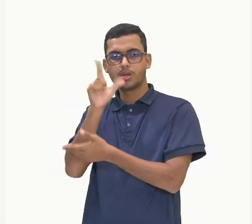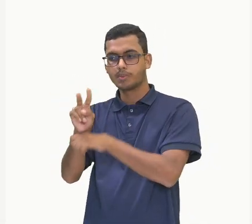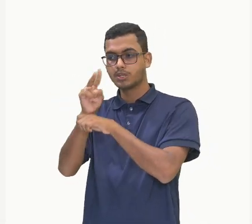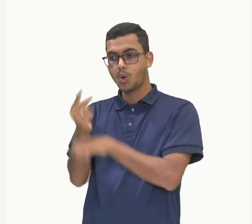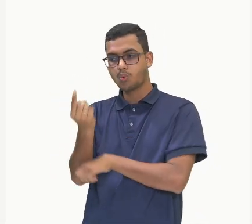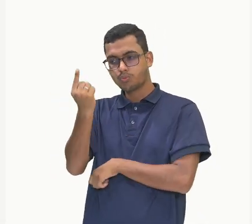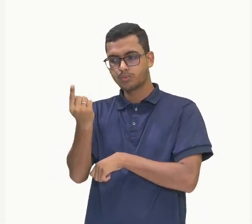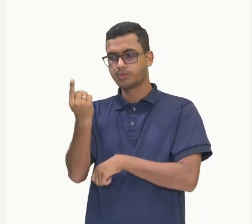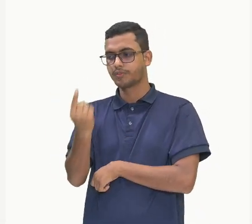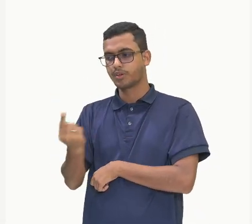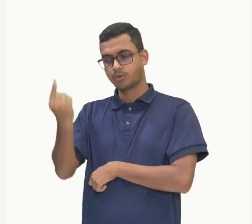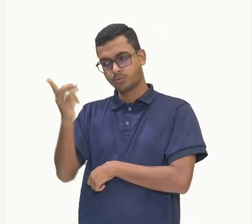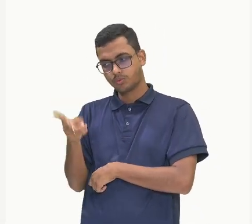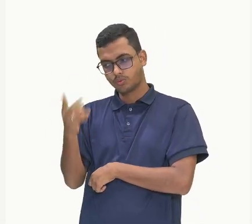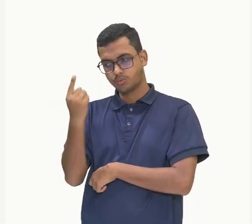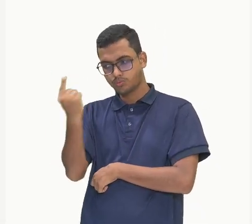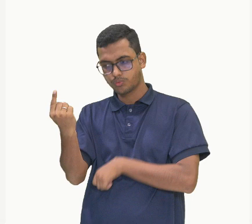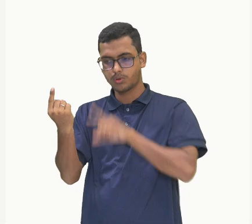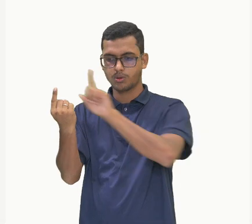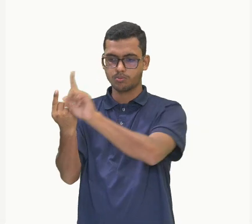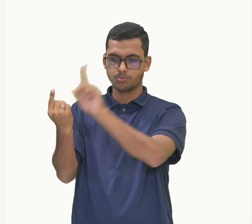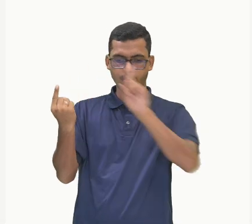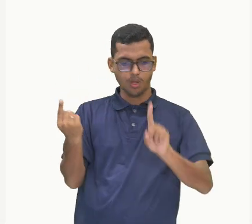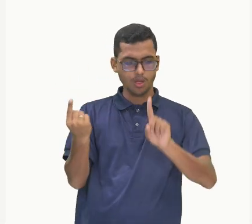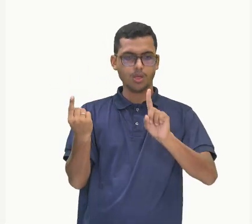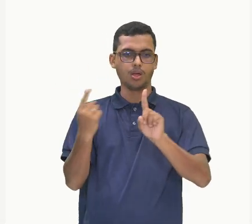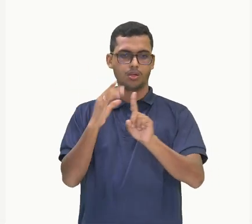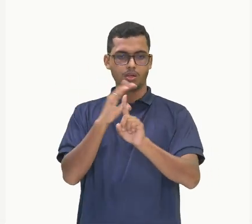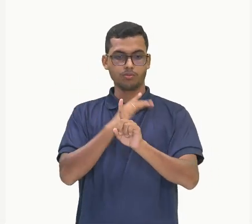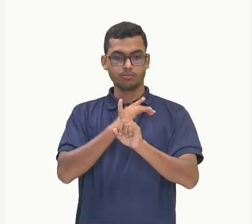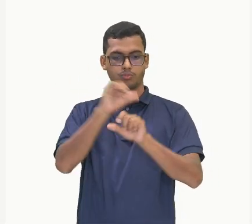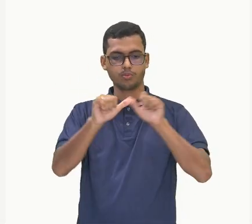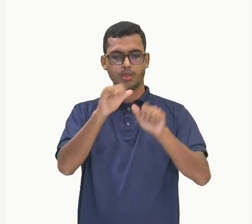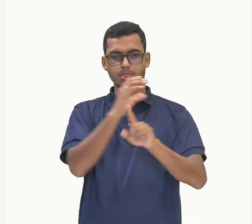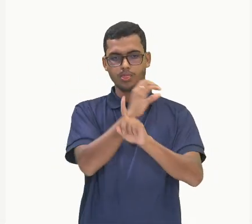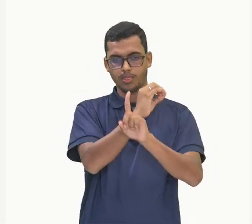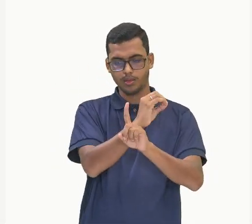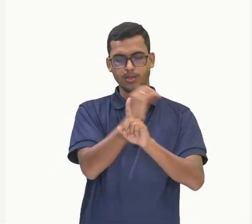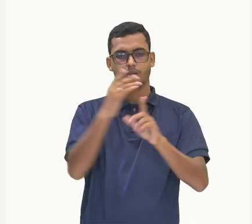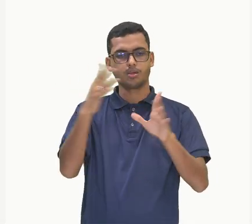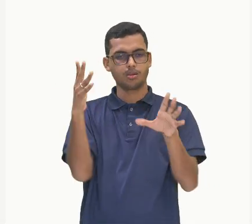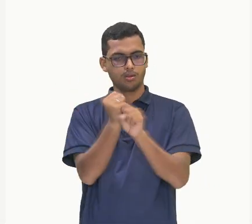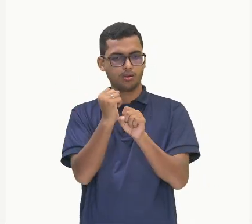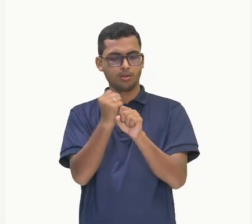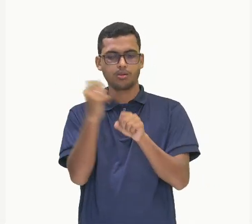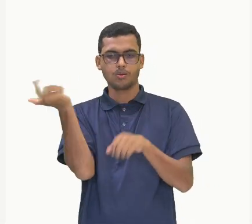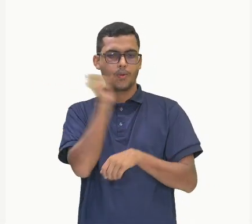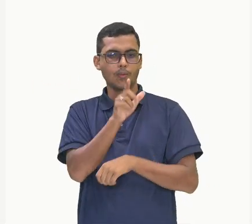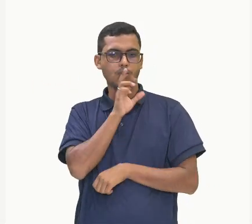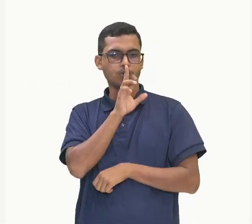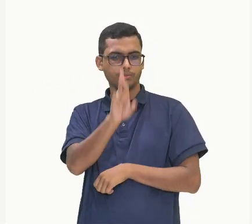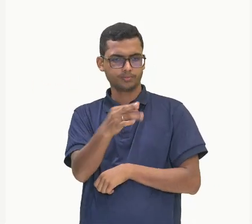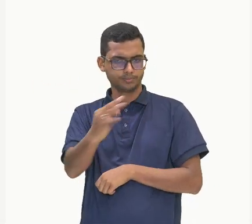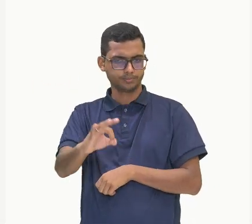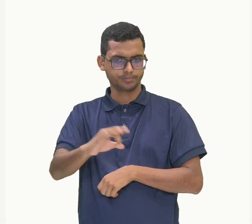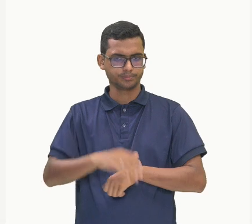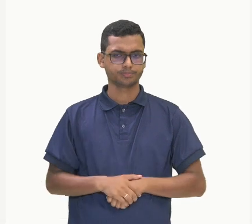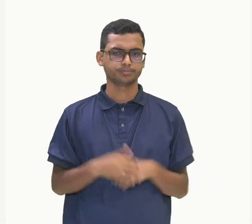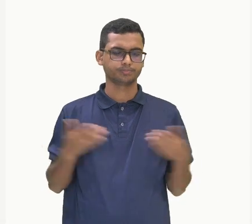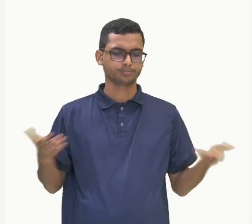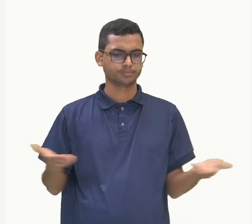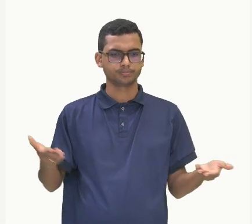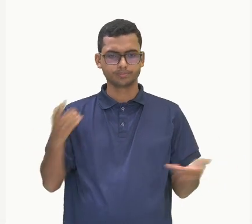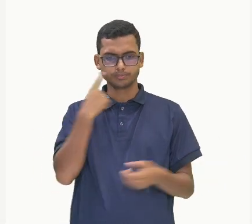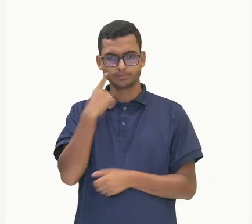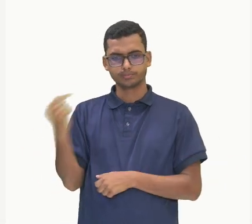9 menos 8, 1. E aqui ficou 1. 1 menos 1, 0. Beleza? Então, esse é